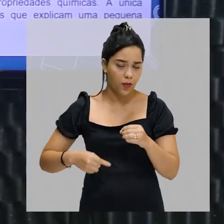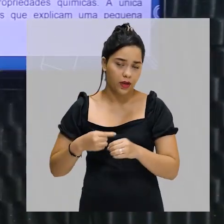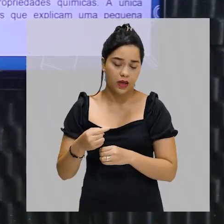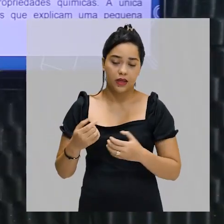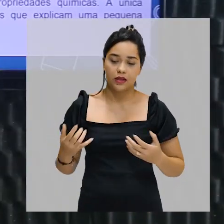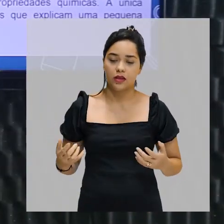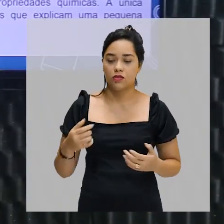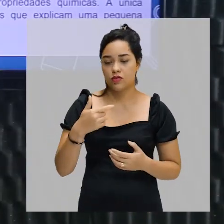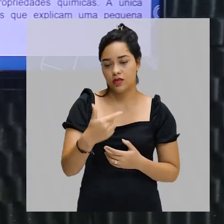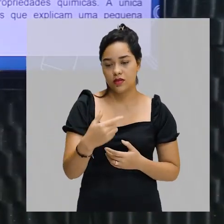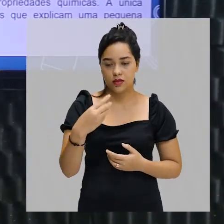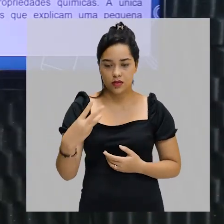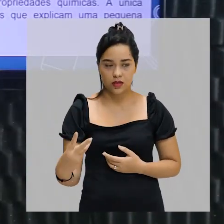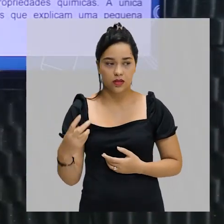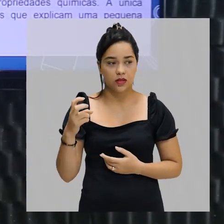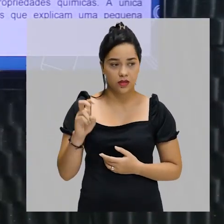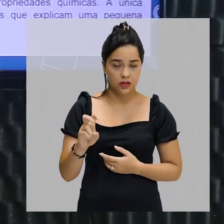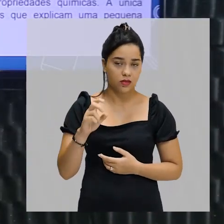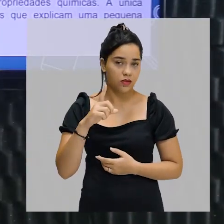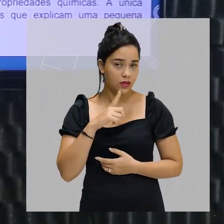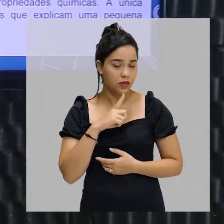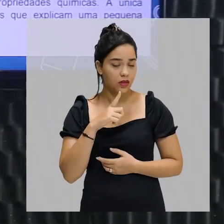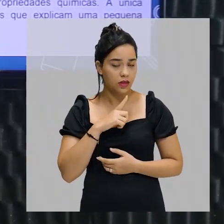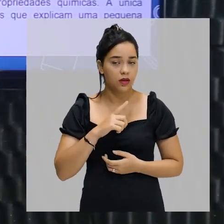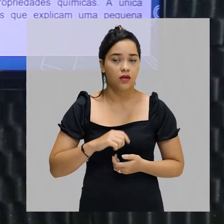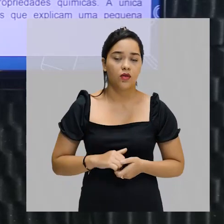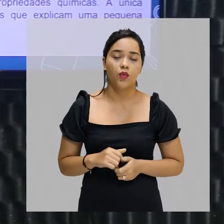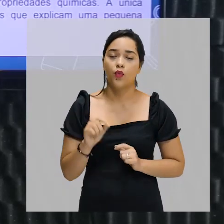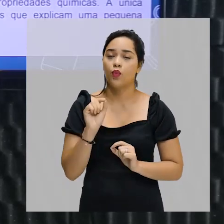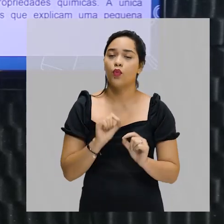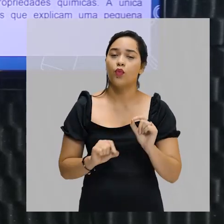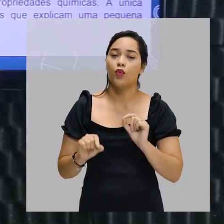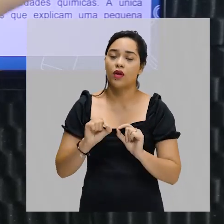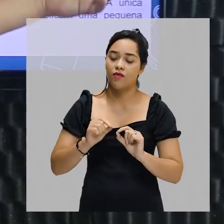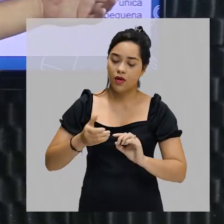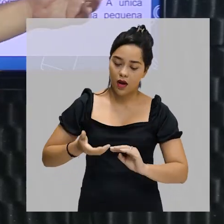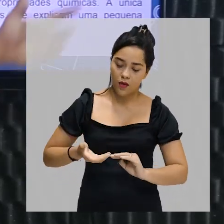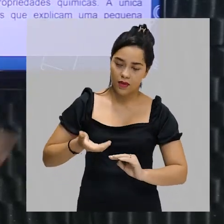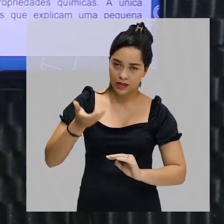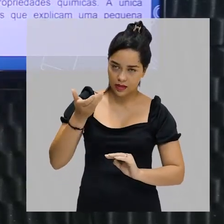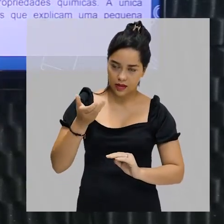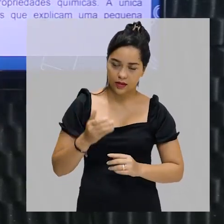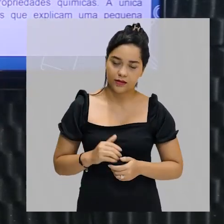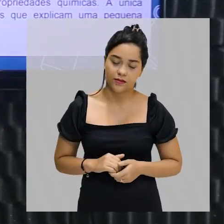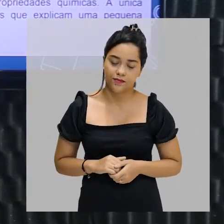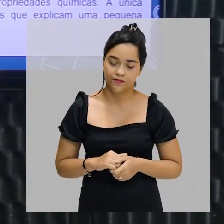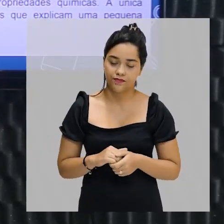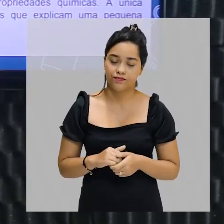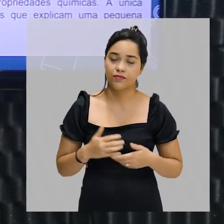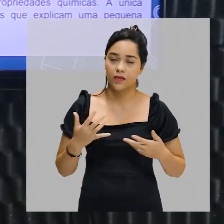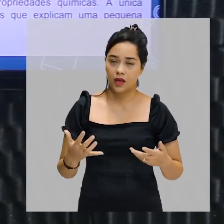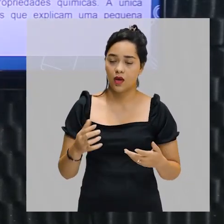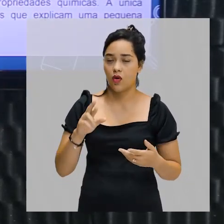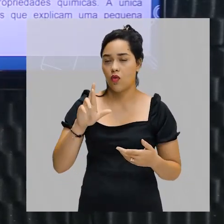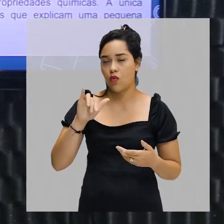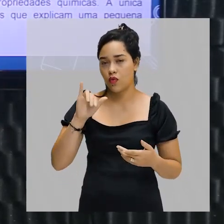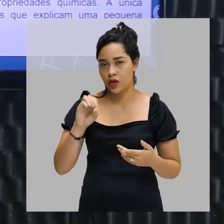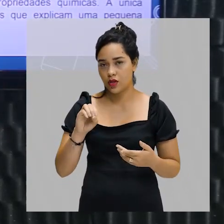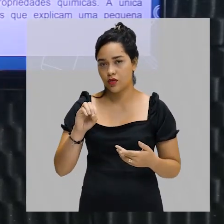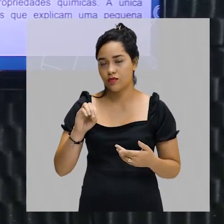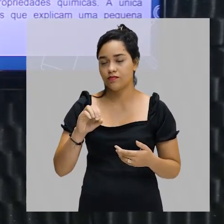teor de 235 para massa atômica, ele foi aumentado. Certo? Esse que é o nosso urânio